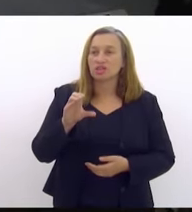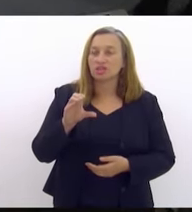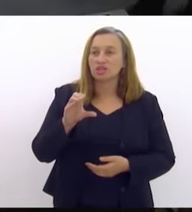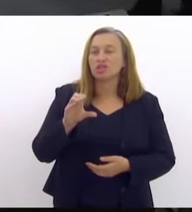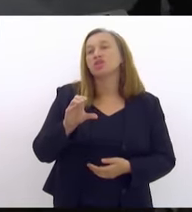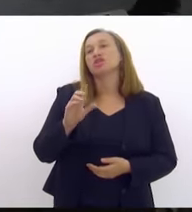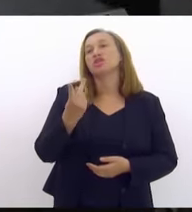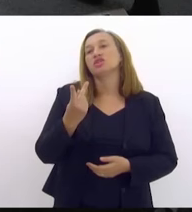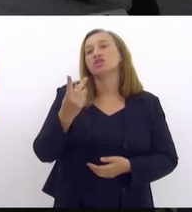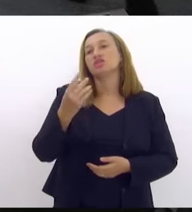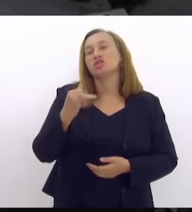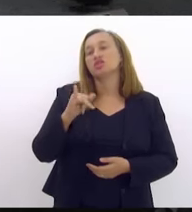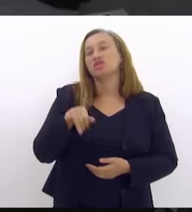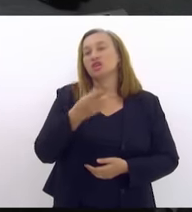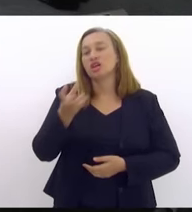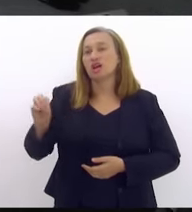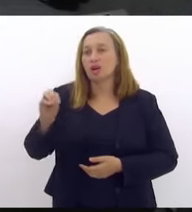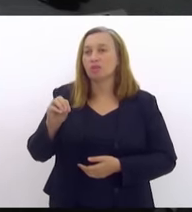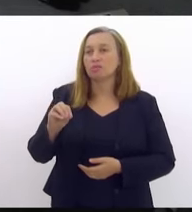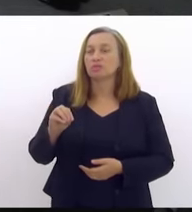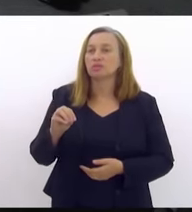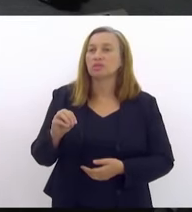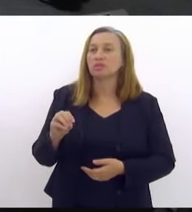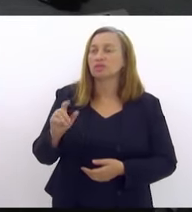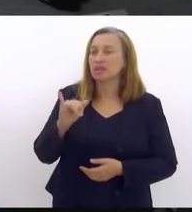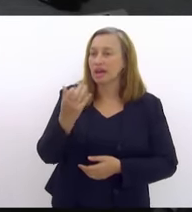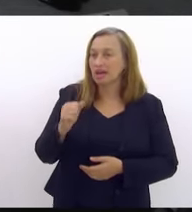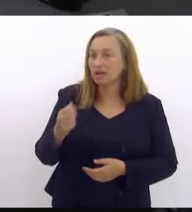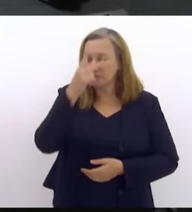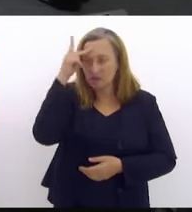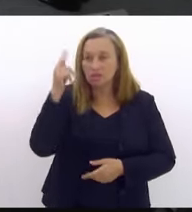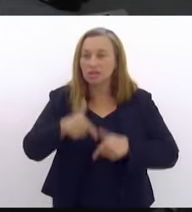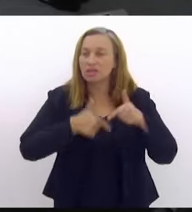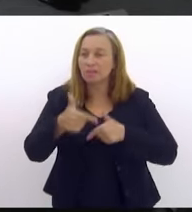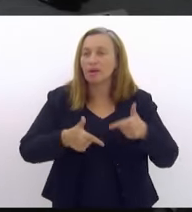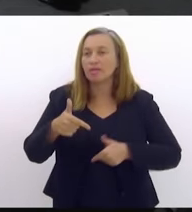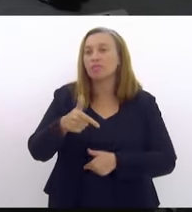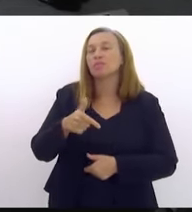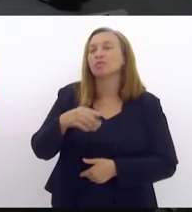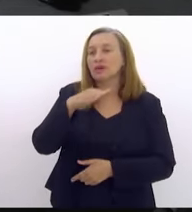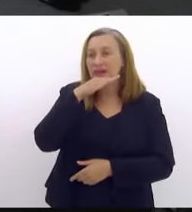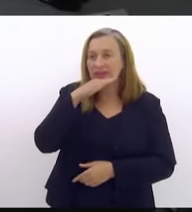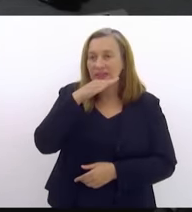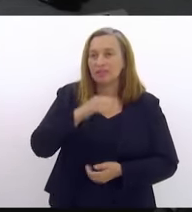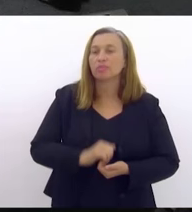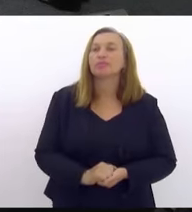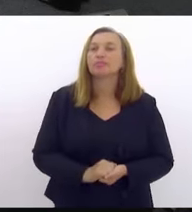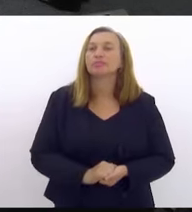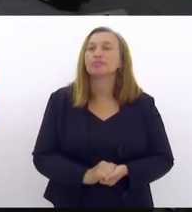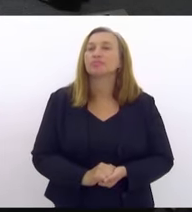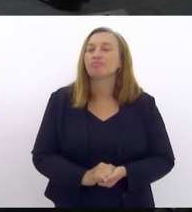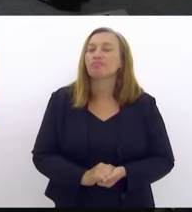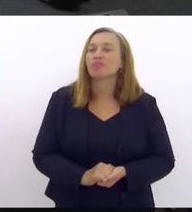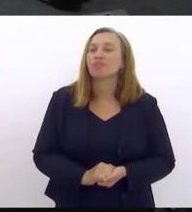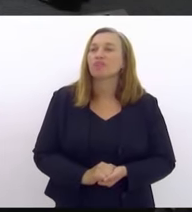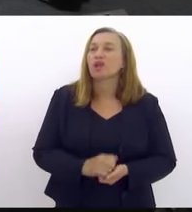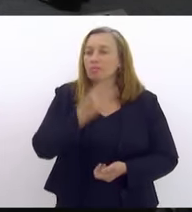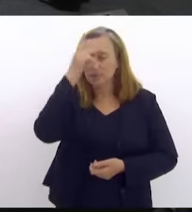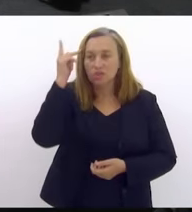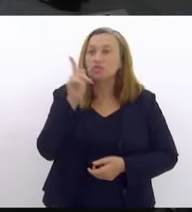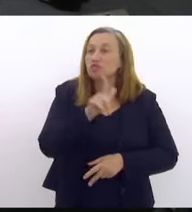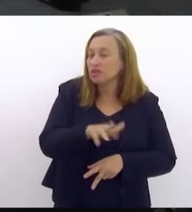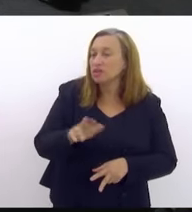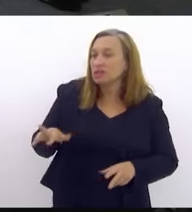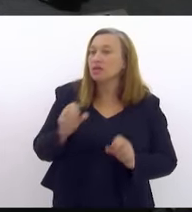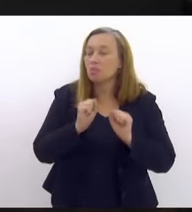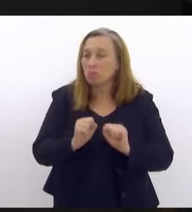pessoa maravilhosa, uma pessoa que trabalha muito por Mangaratiba, uma pessoa diferenciada, posso dizer